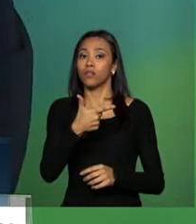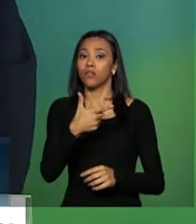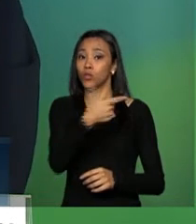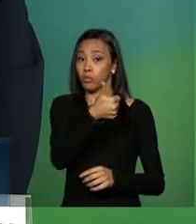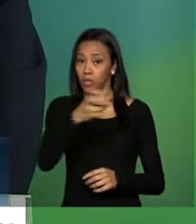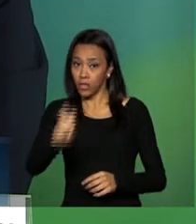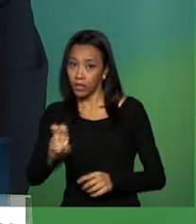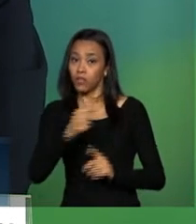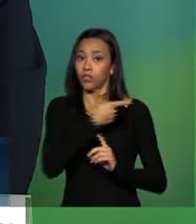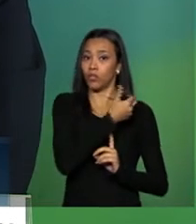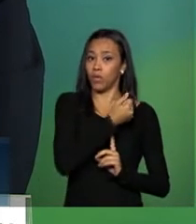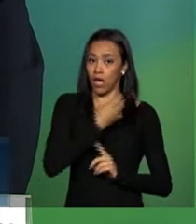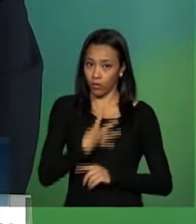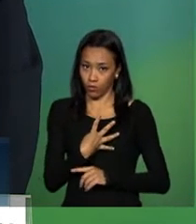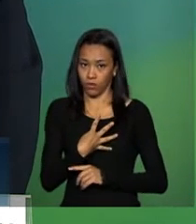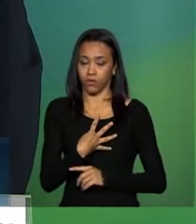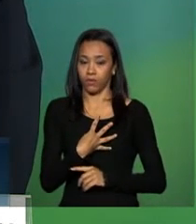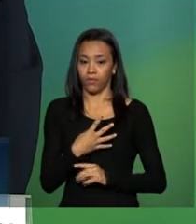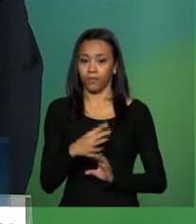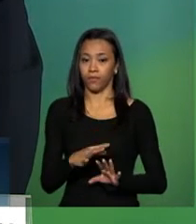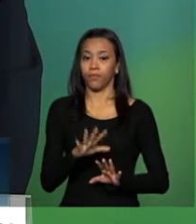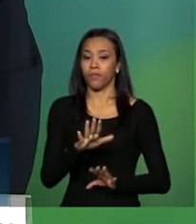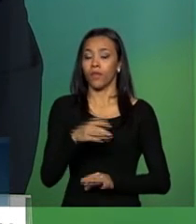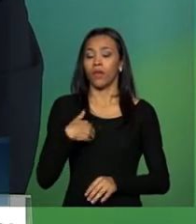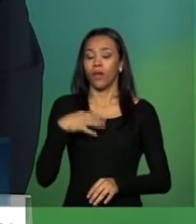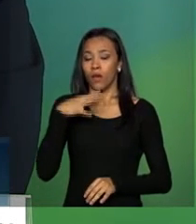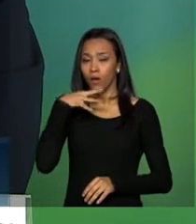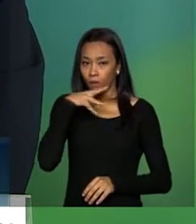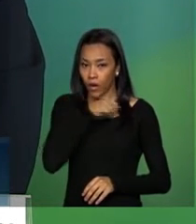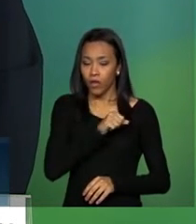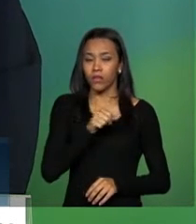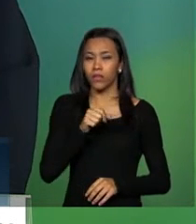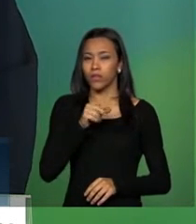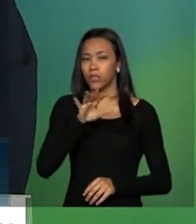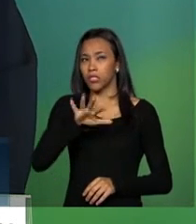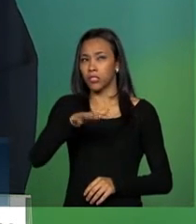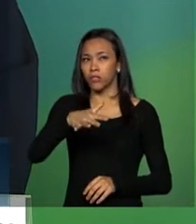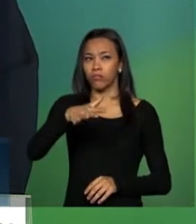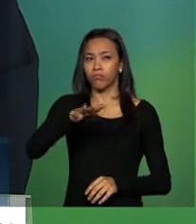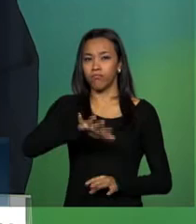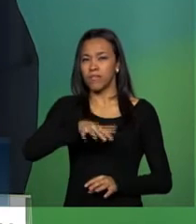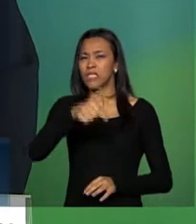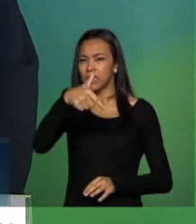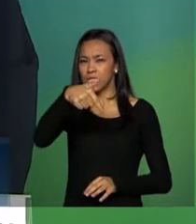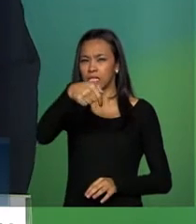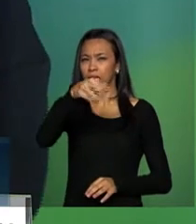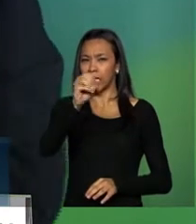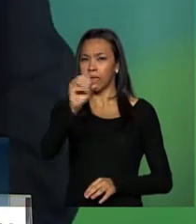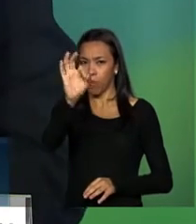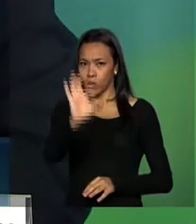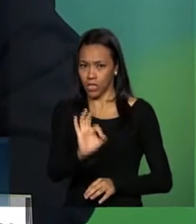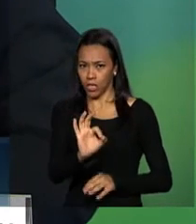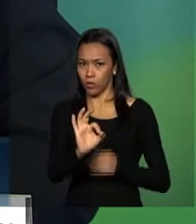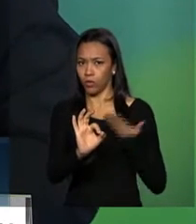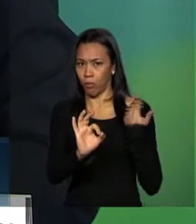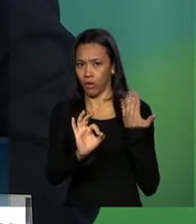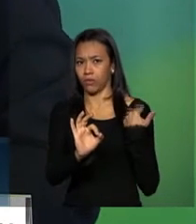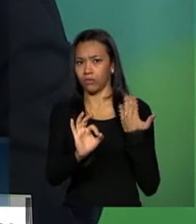Puderemos ter, olha, eu acho que tivemos ao final 70% mais ou menos de execução